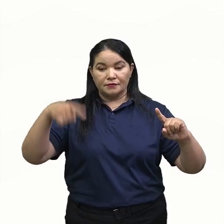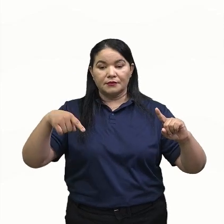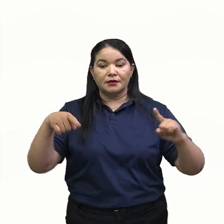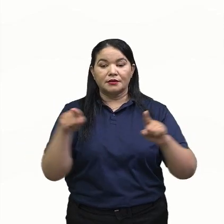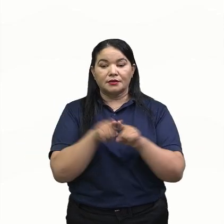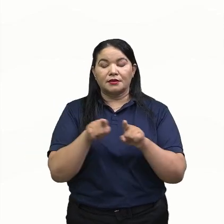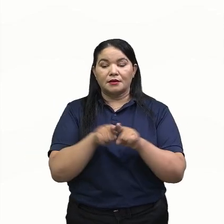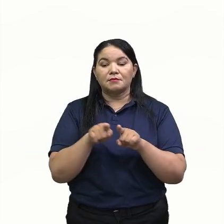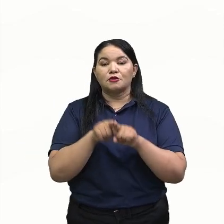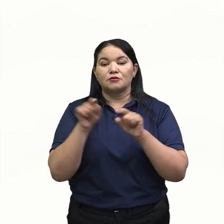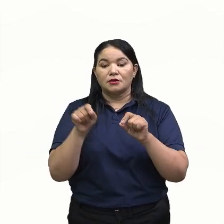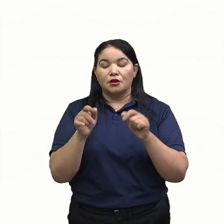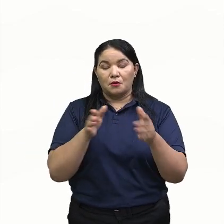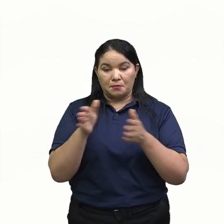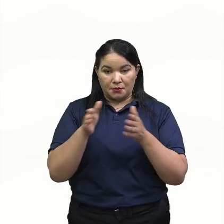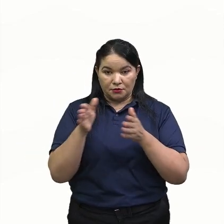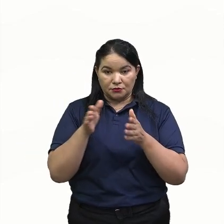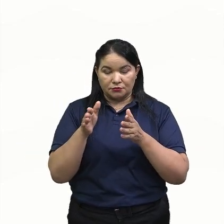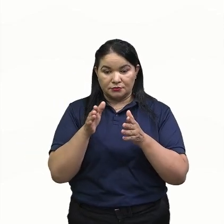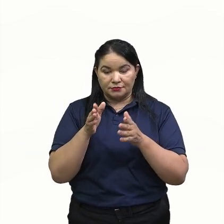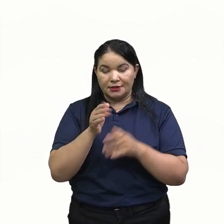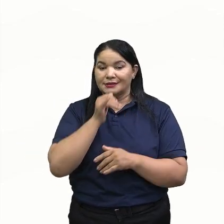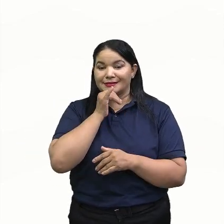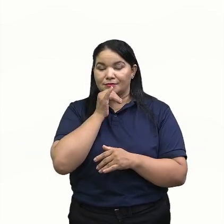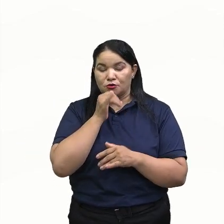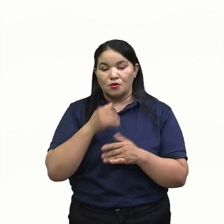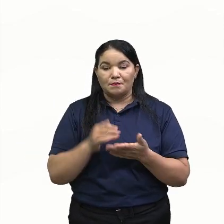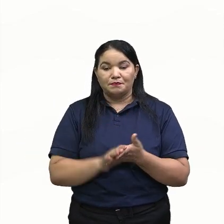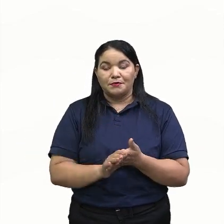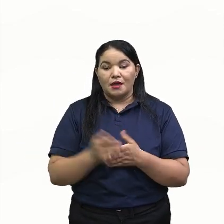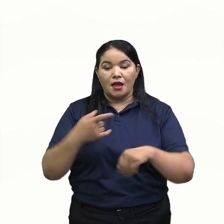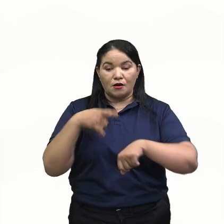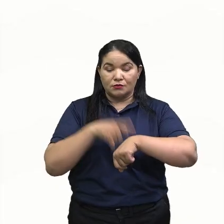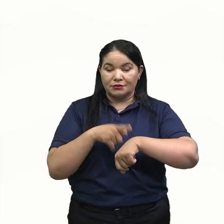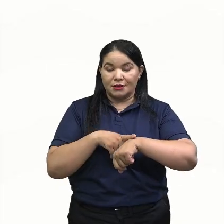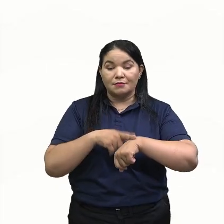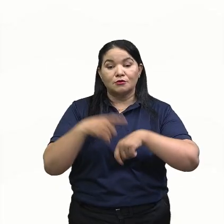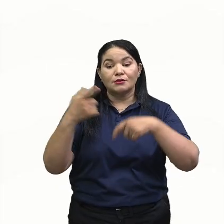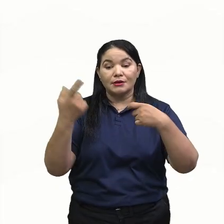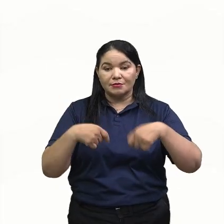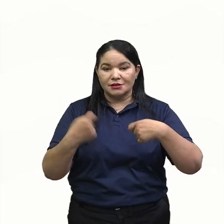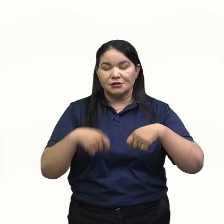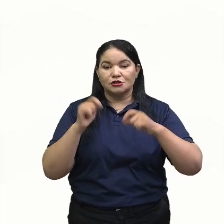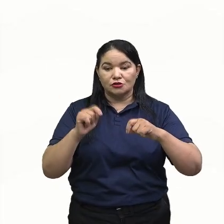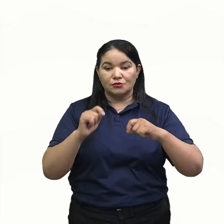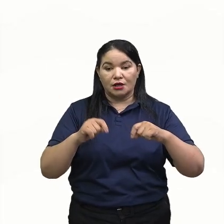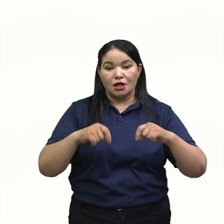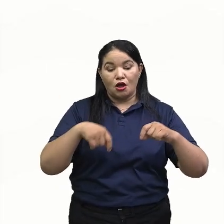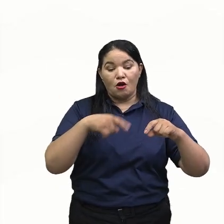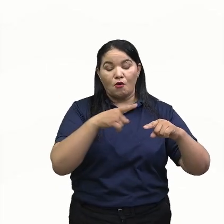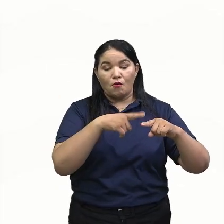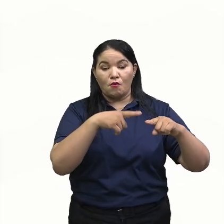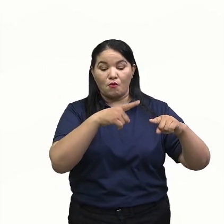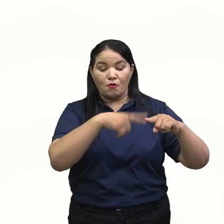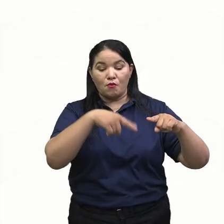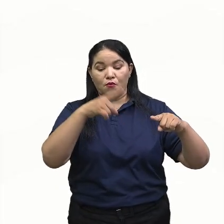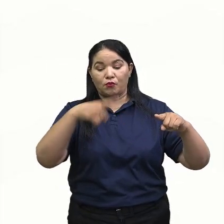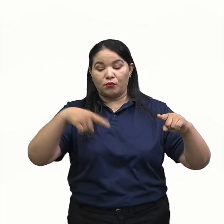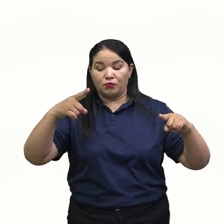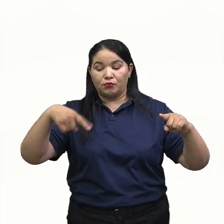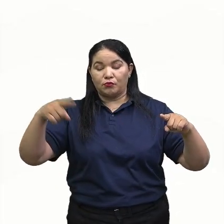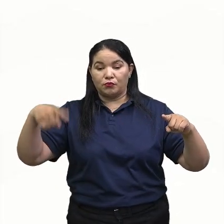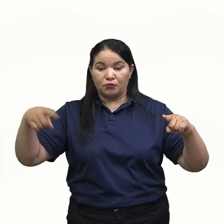O período da onda é exatamente o tempo necessário para percorrer o seu próprio comprimento de onda,